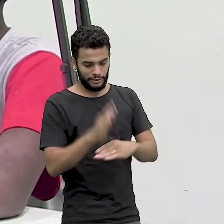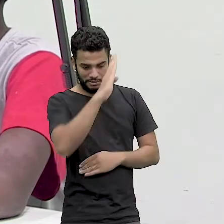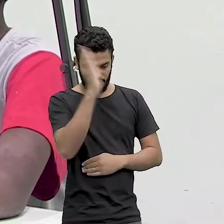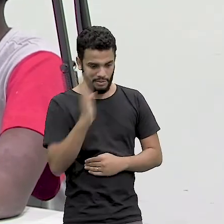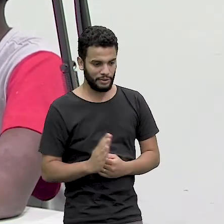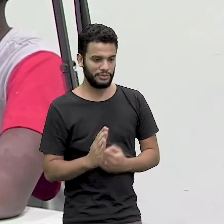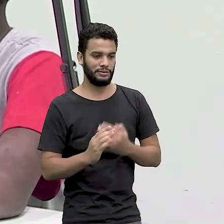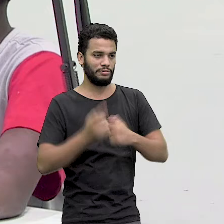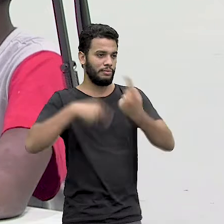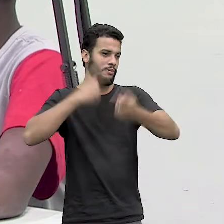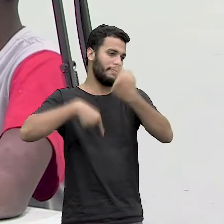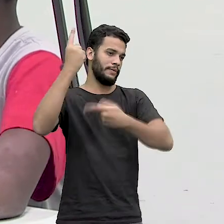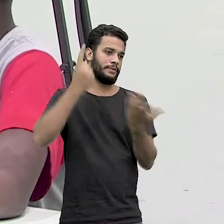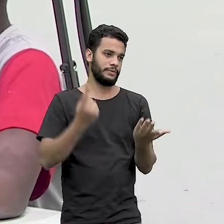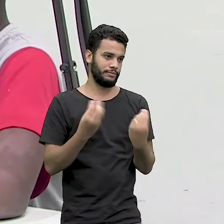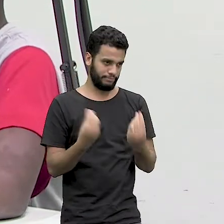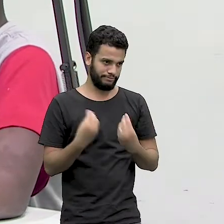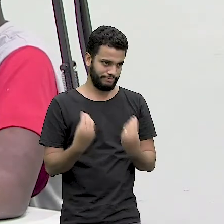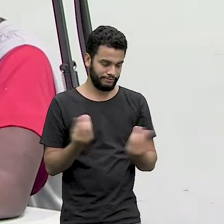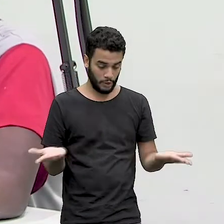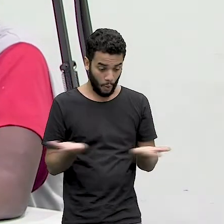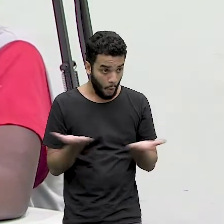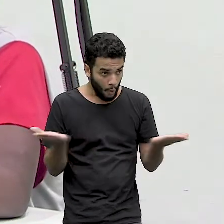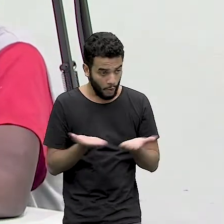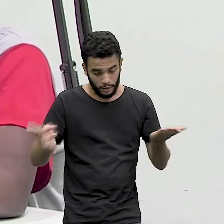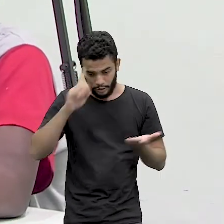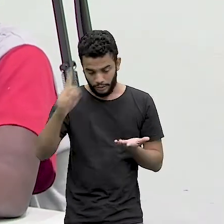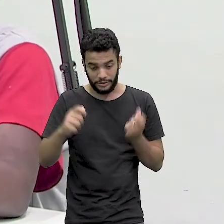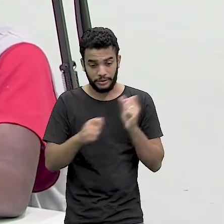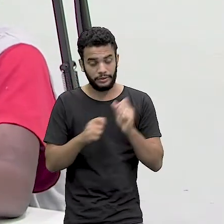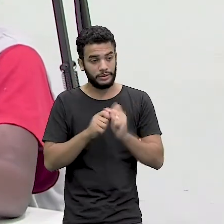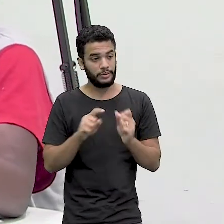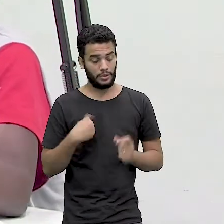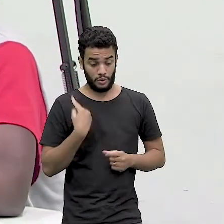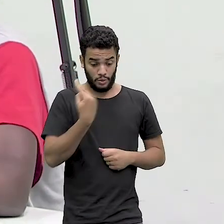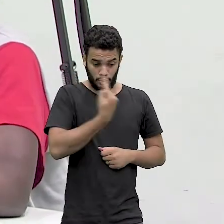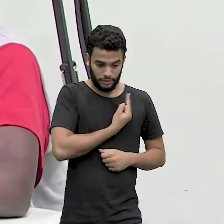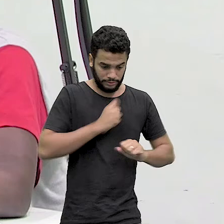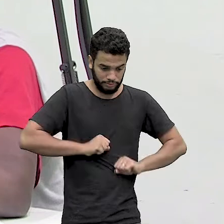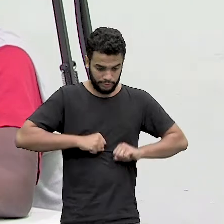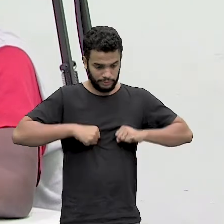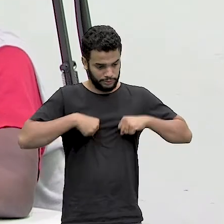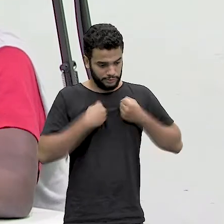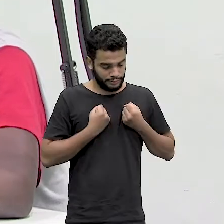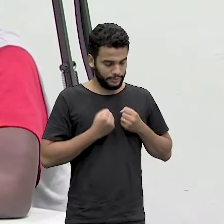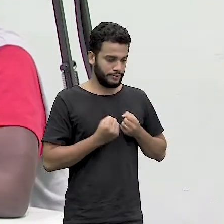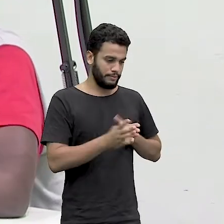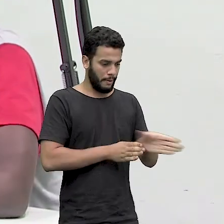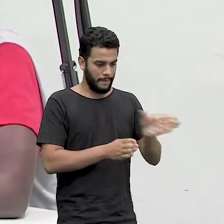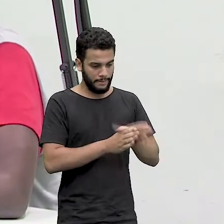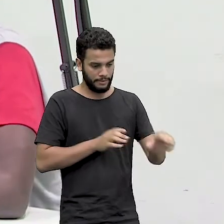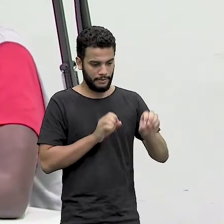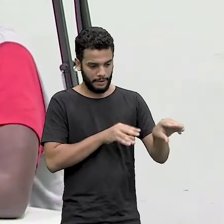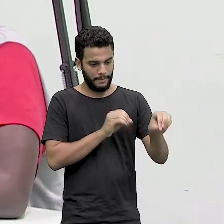Não. Os nossos ensinos estão voltados para essa consciência agora, no presente, né? Porque o